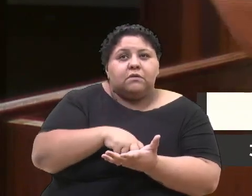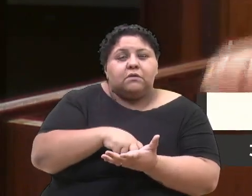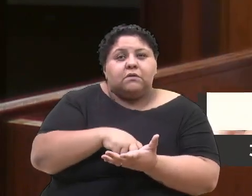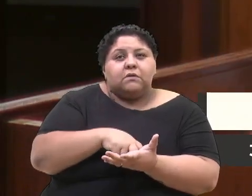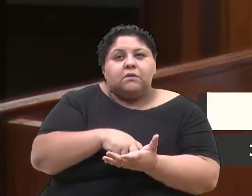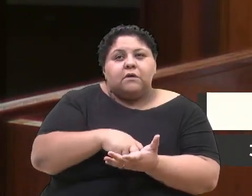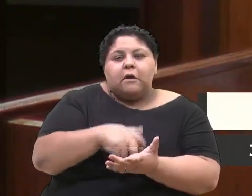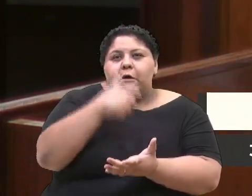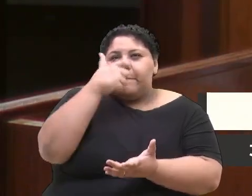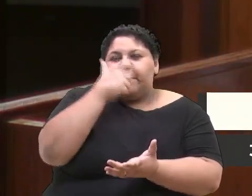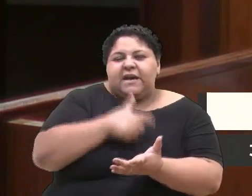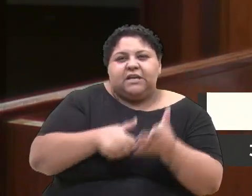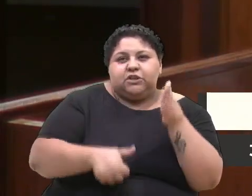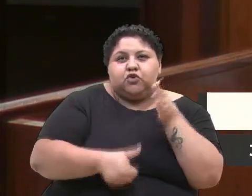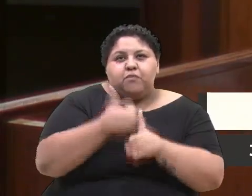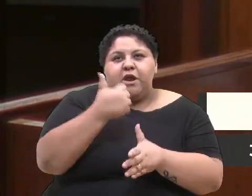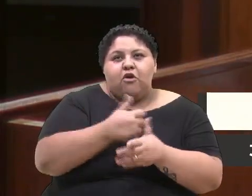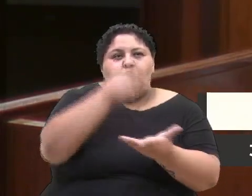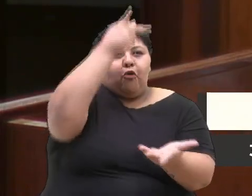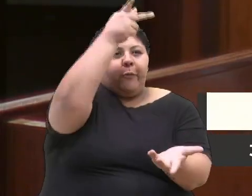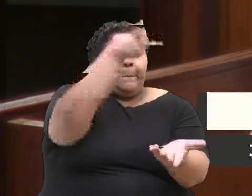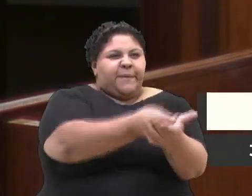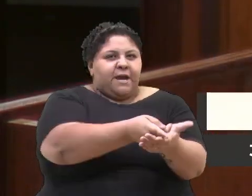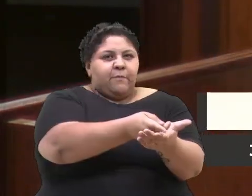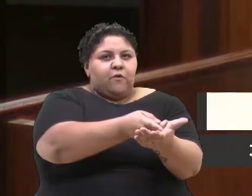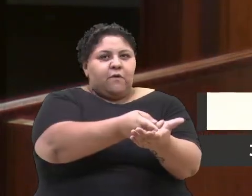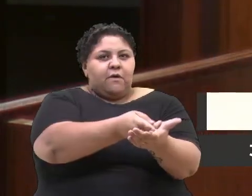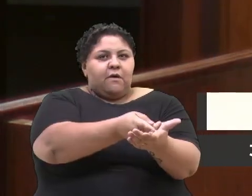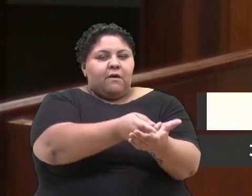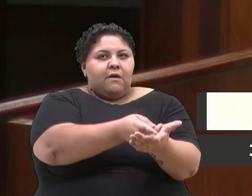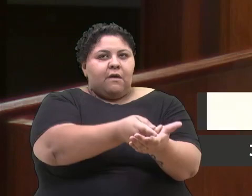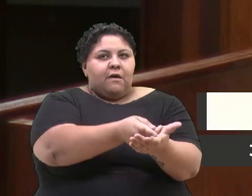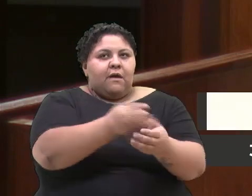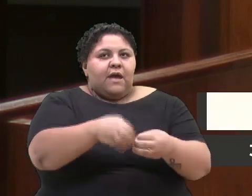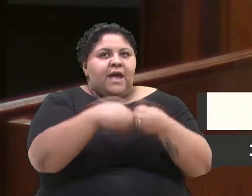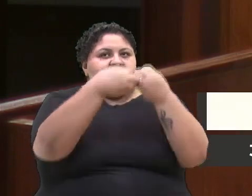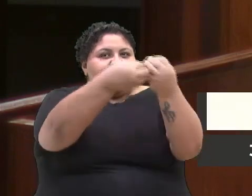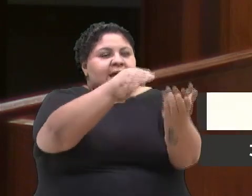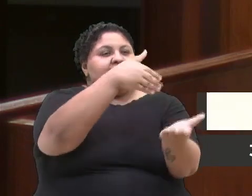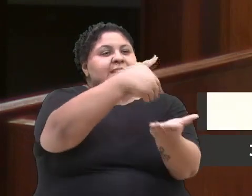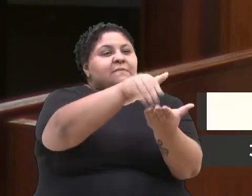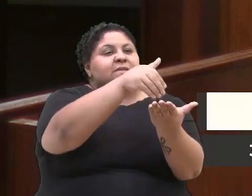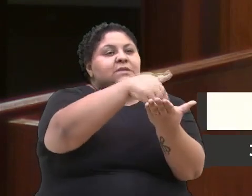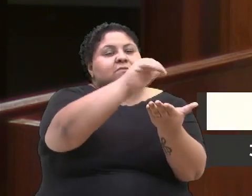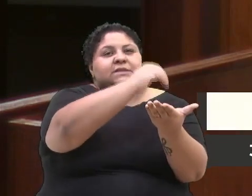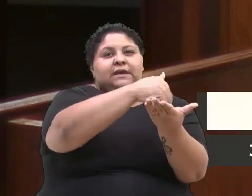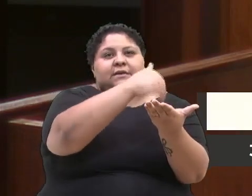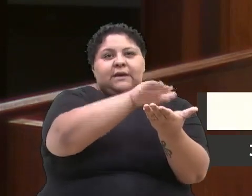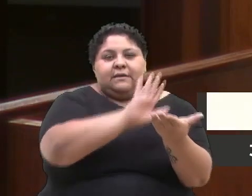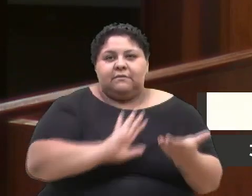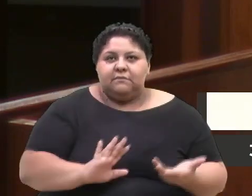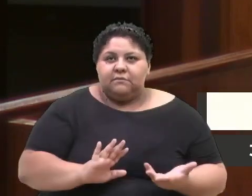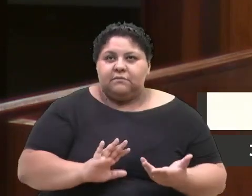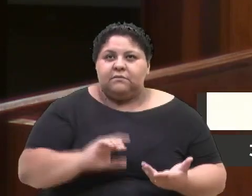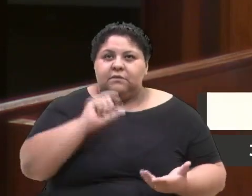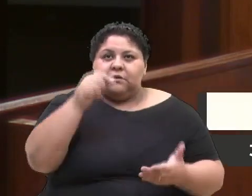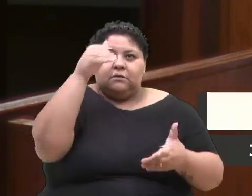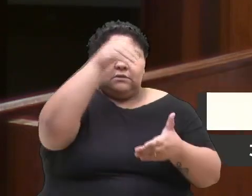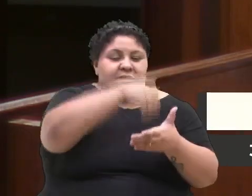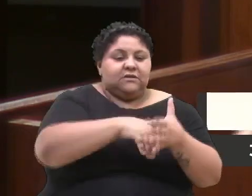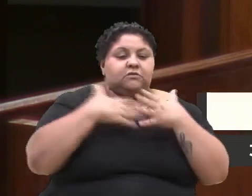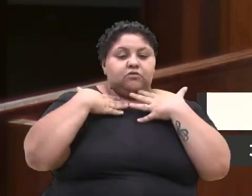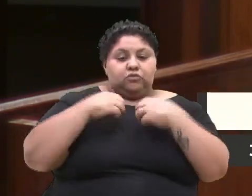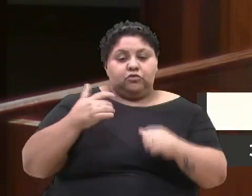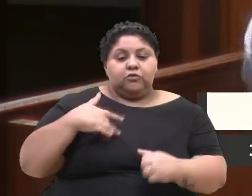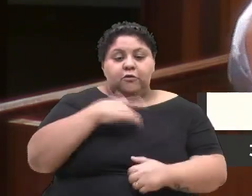cabeça da secretária. Agora, eu quero ver quem lá, dentro da Secretaria da Saúde, fez